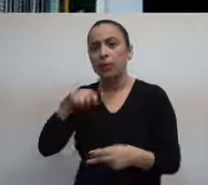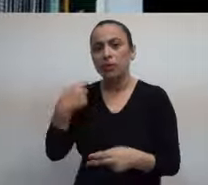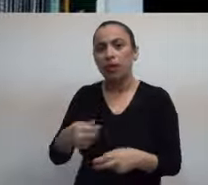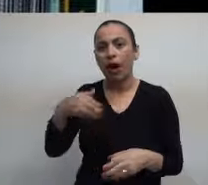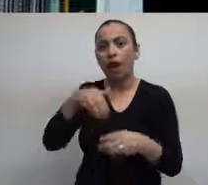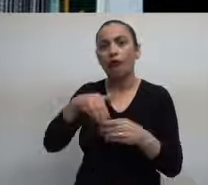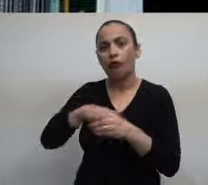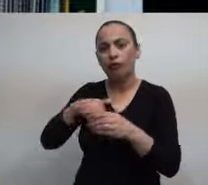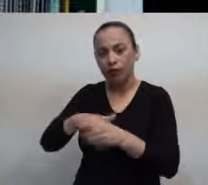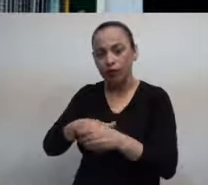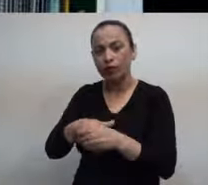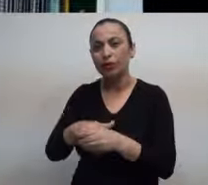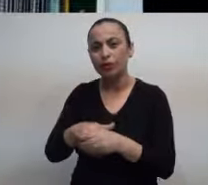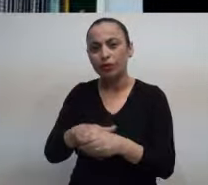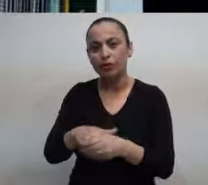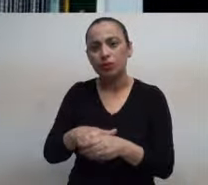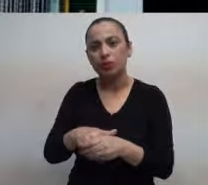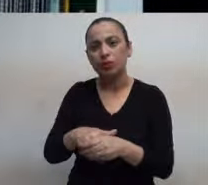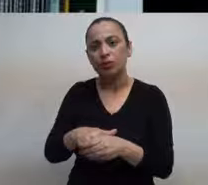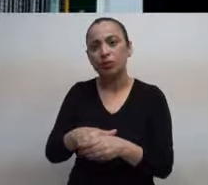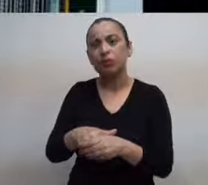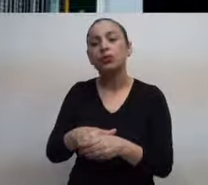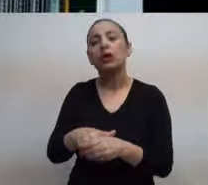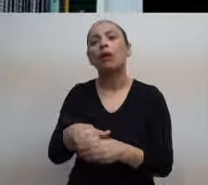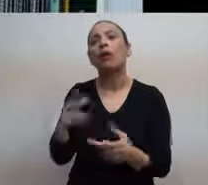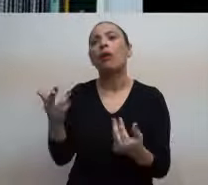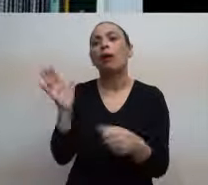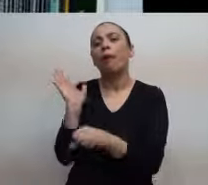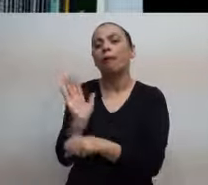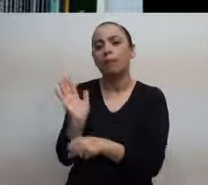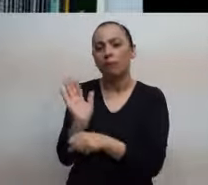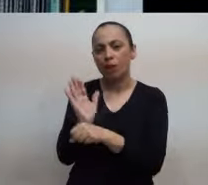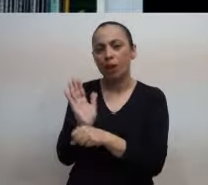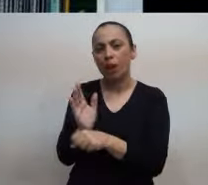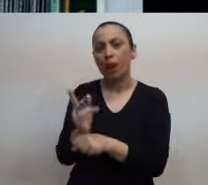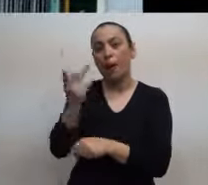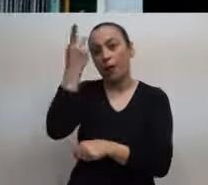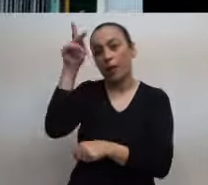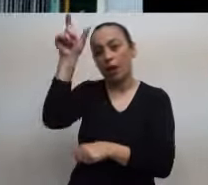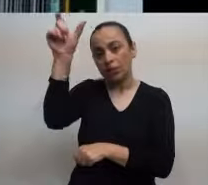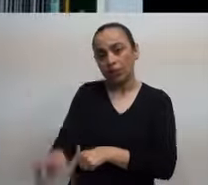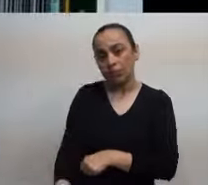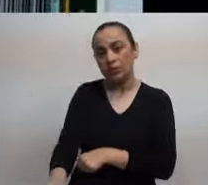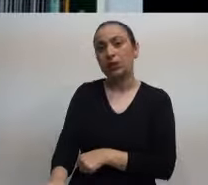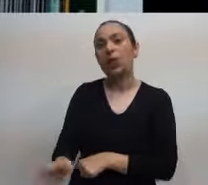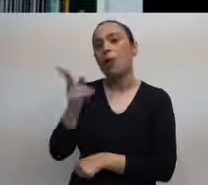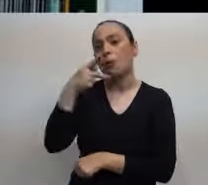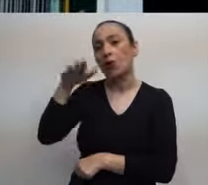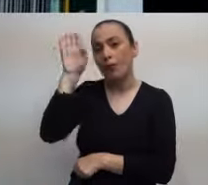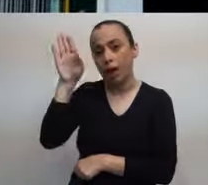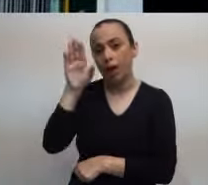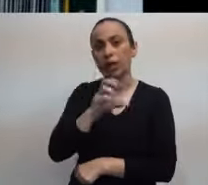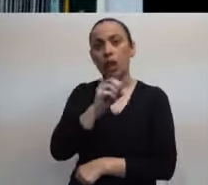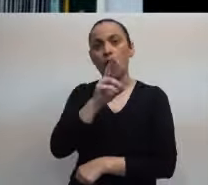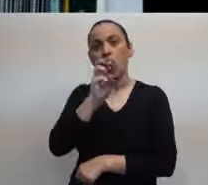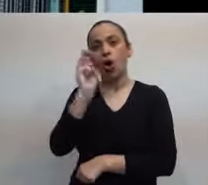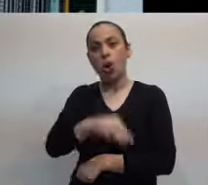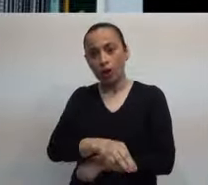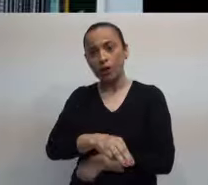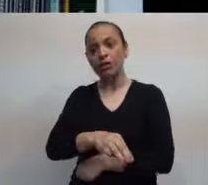em eleição, em apoio para aqueles que prometem ordem.